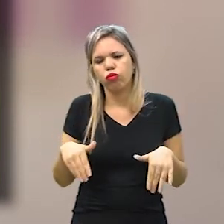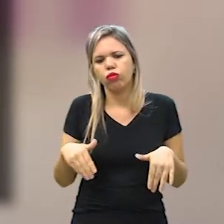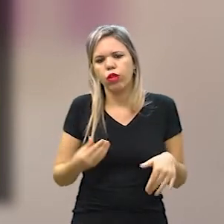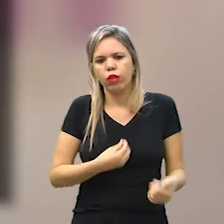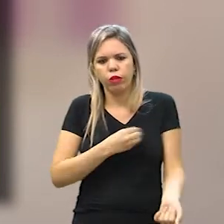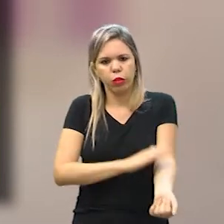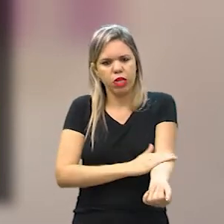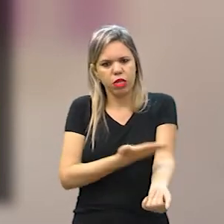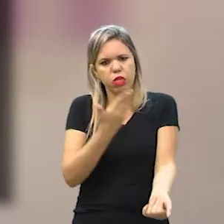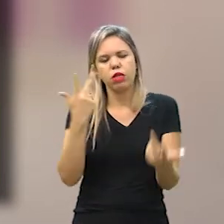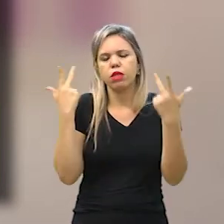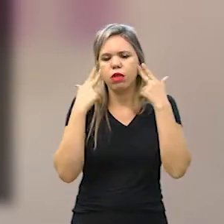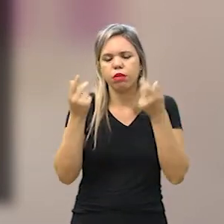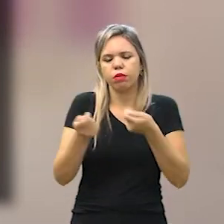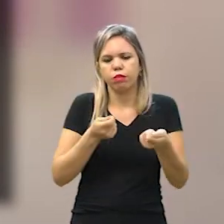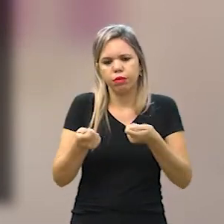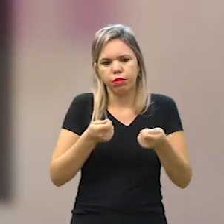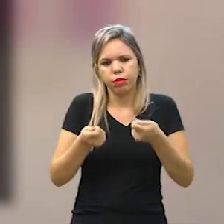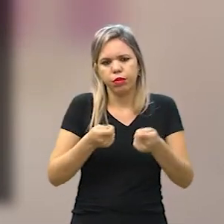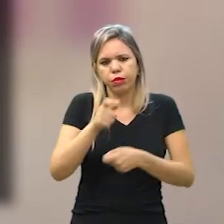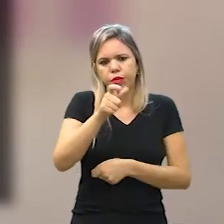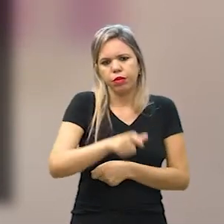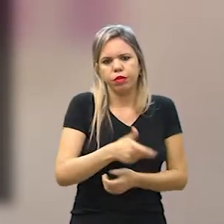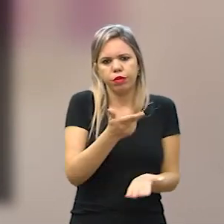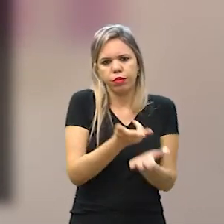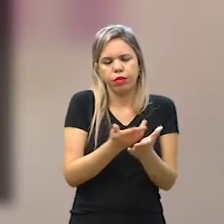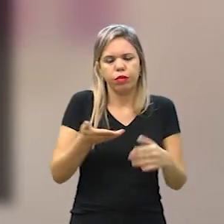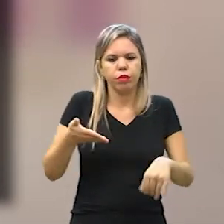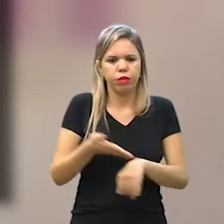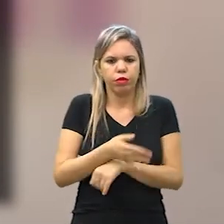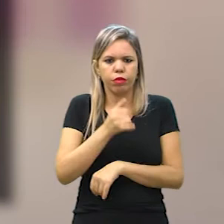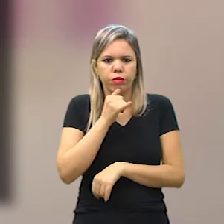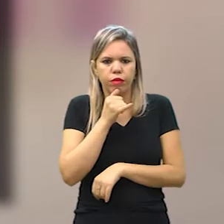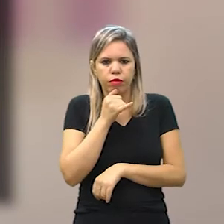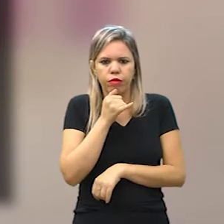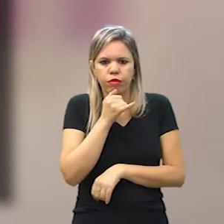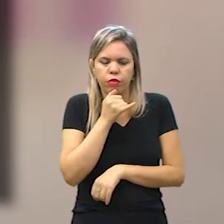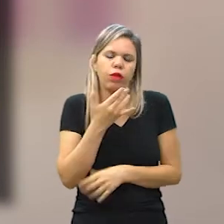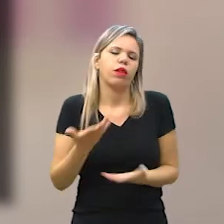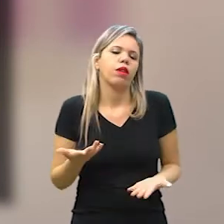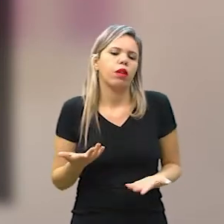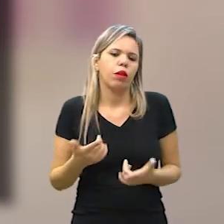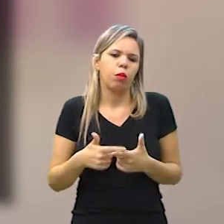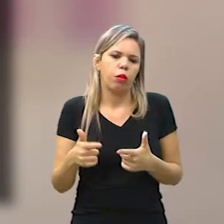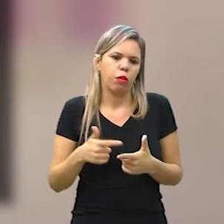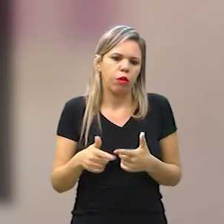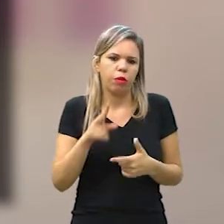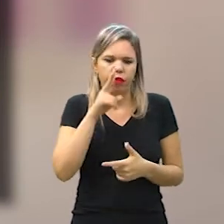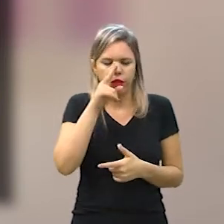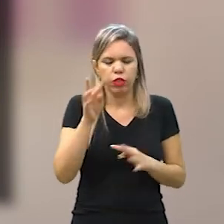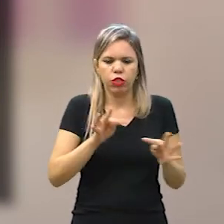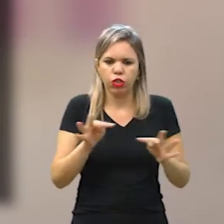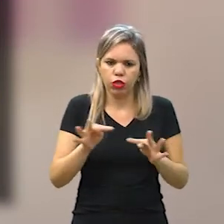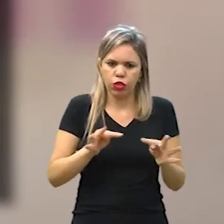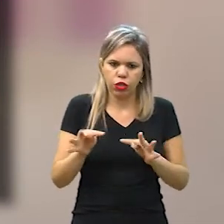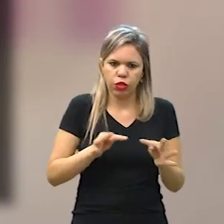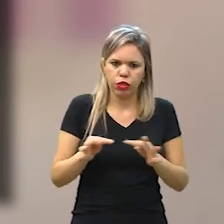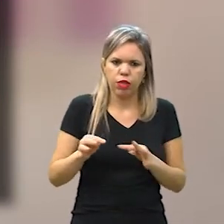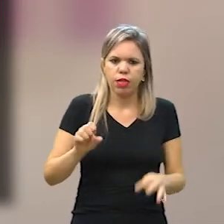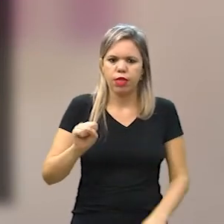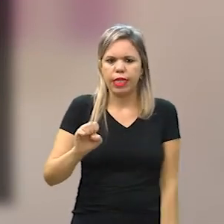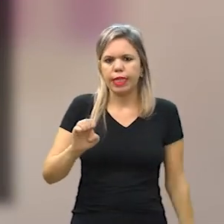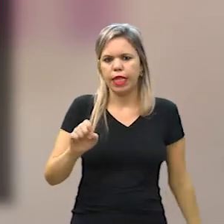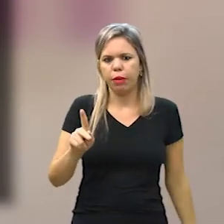sinais vitais de pressão, e se o paciente estiver entrando em quadro de septicemia, fazer todo esse tratamento